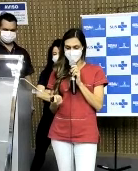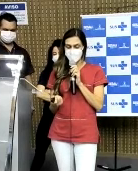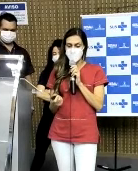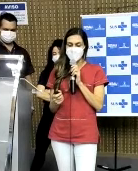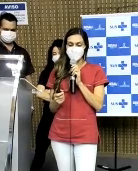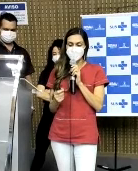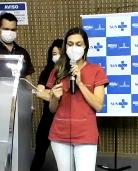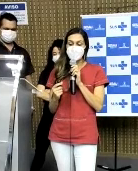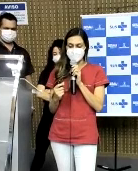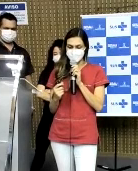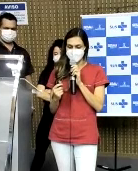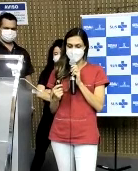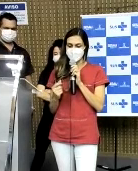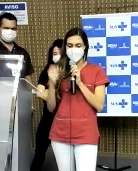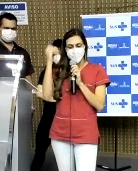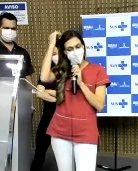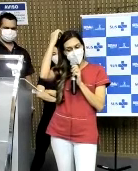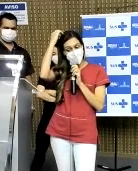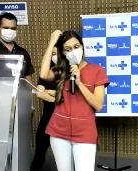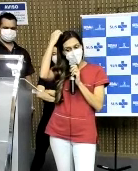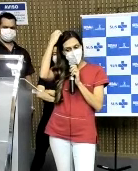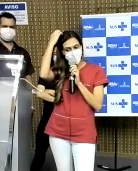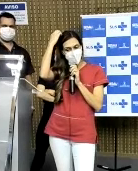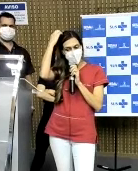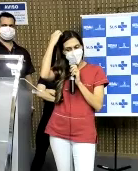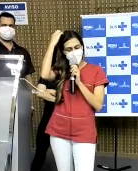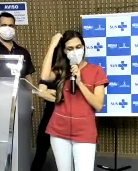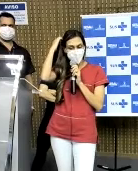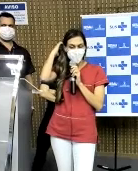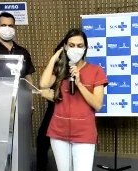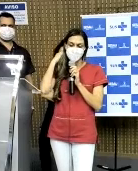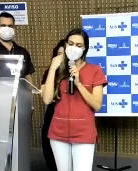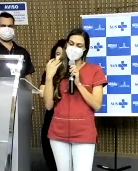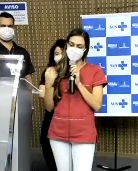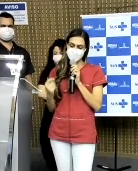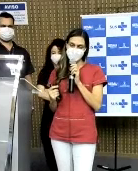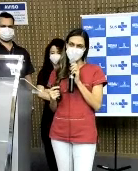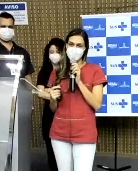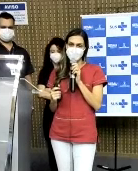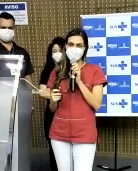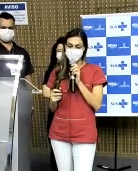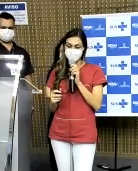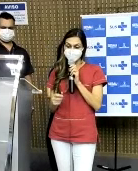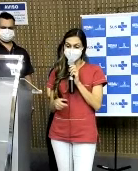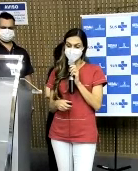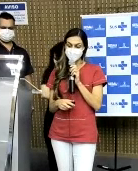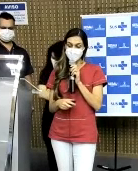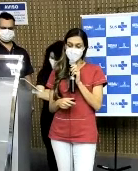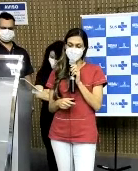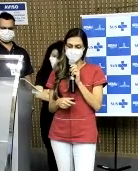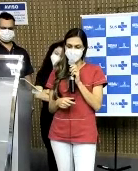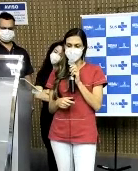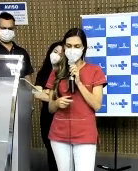2021. Consulta médica em hipertensão e diabetes já é mais alto, né? Então, em 2020, 39%,